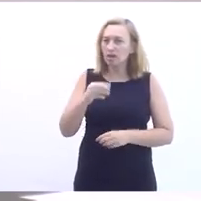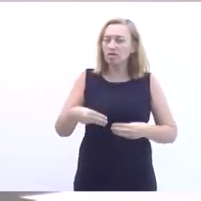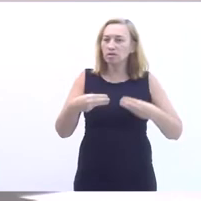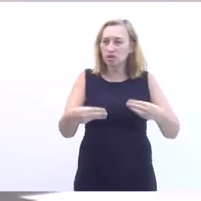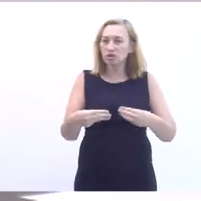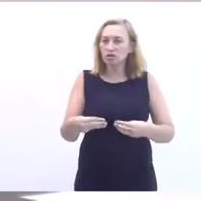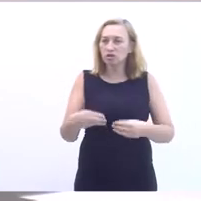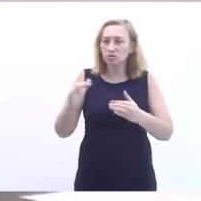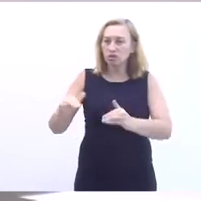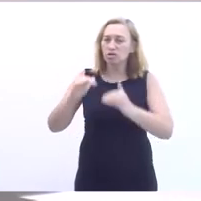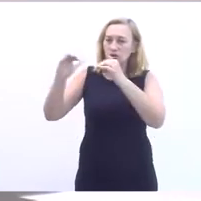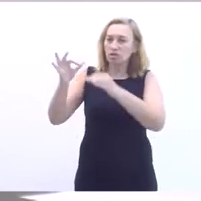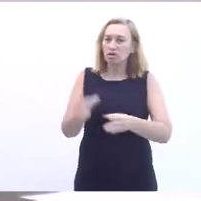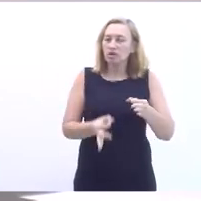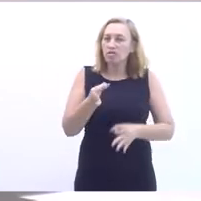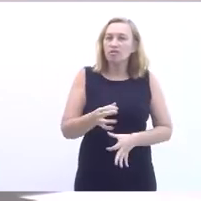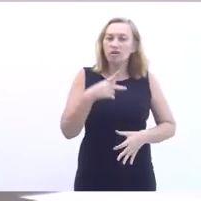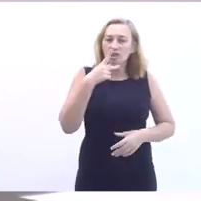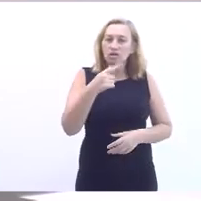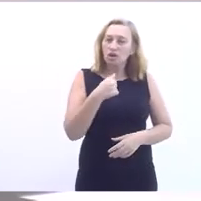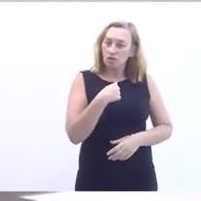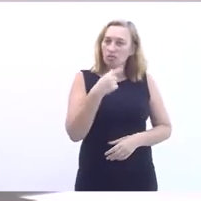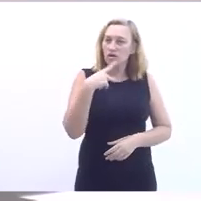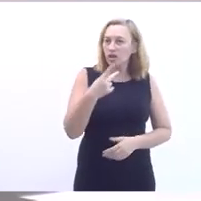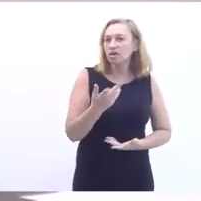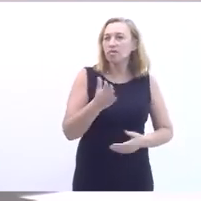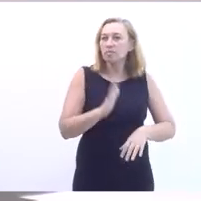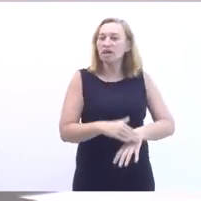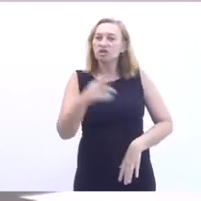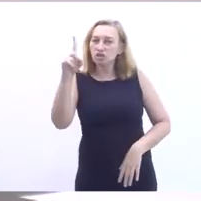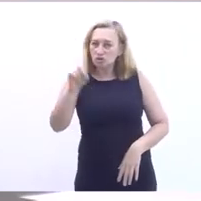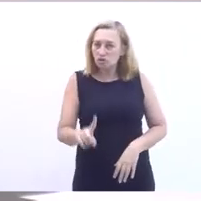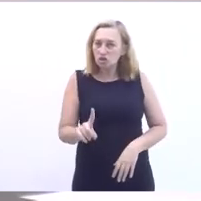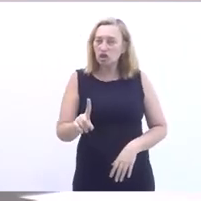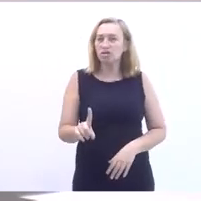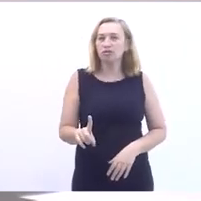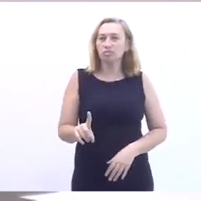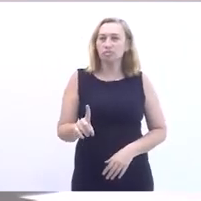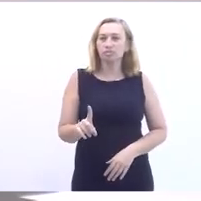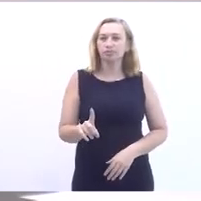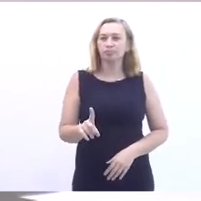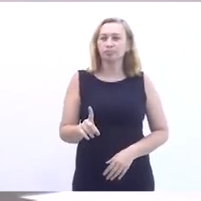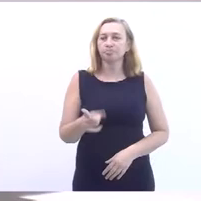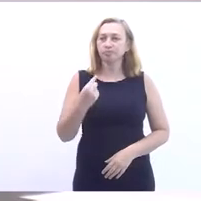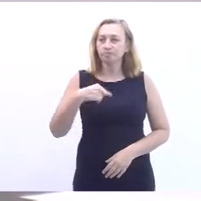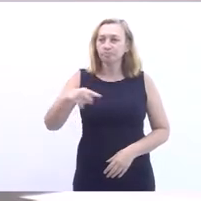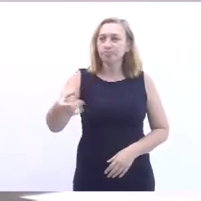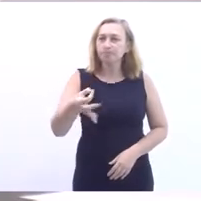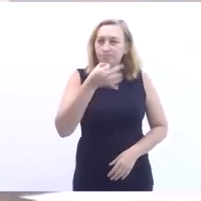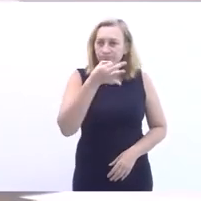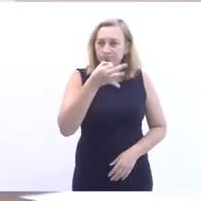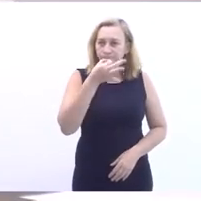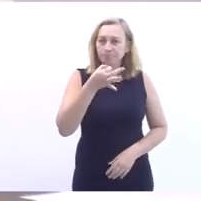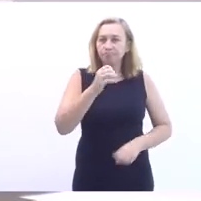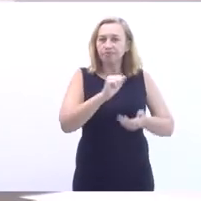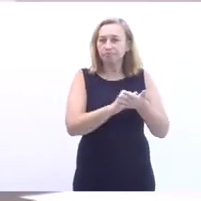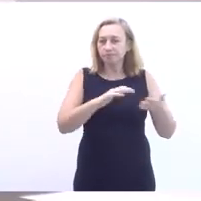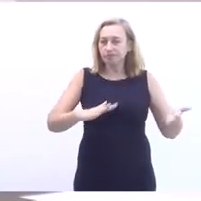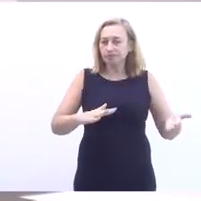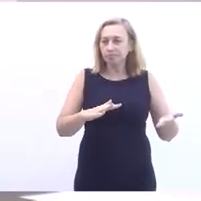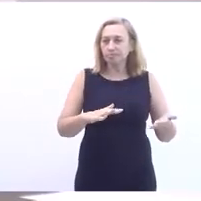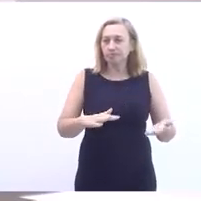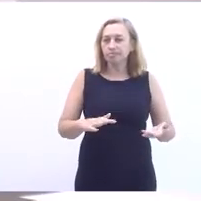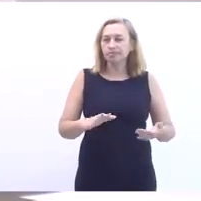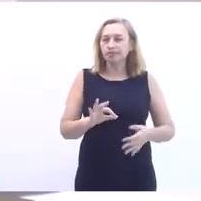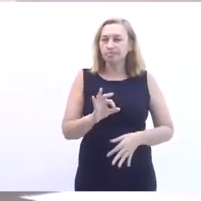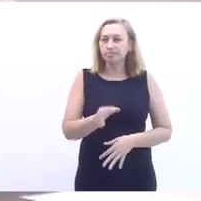falando exatamente os que eu acabei de dizer mais do que o direito tinha o dever de lá expor a sua opinião numa atividade